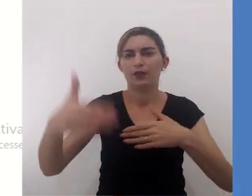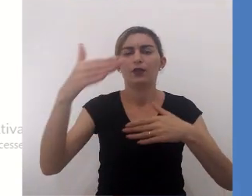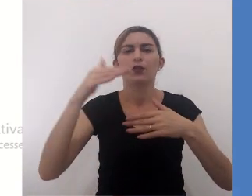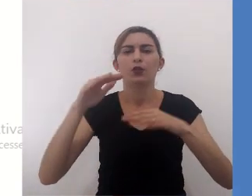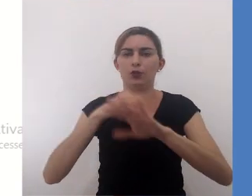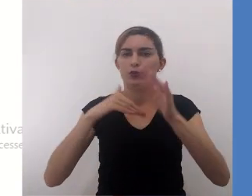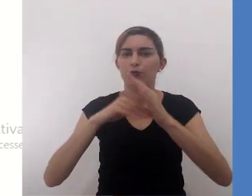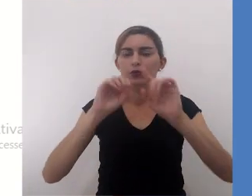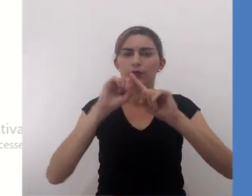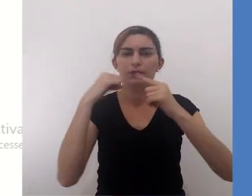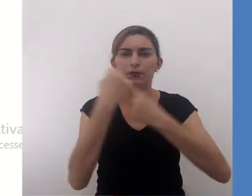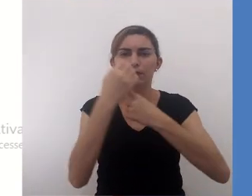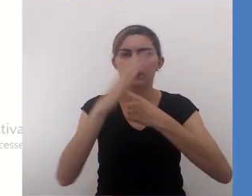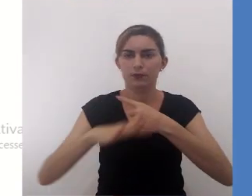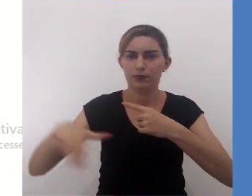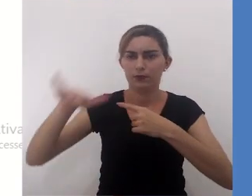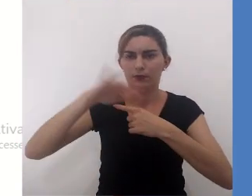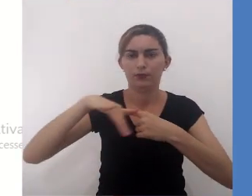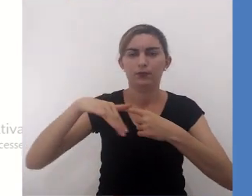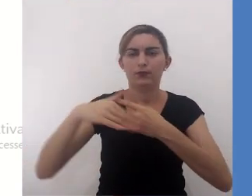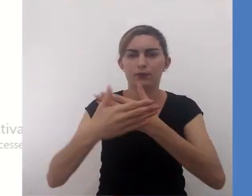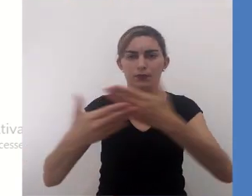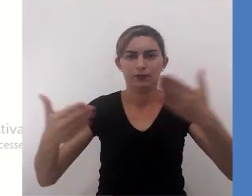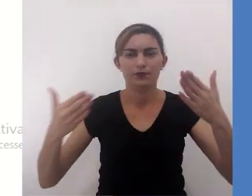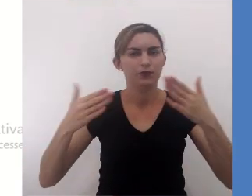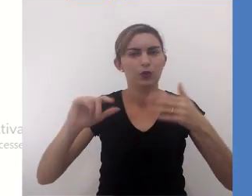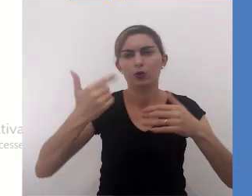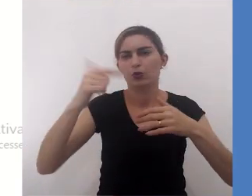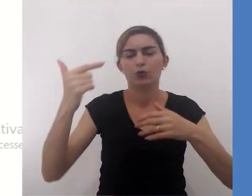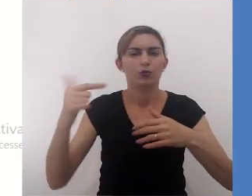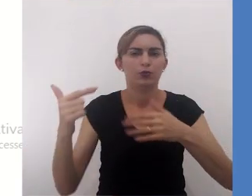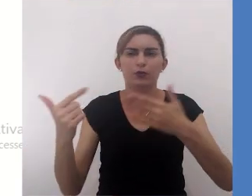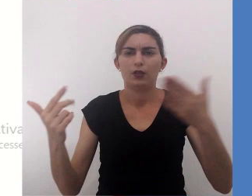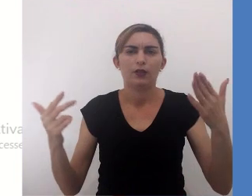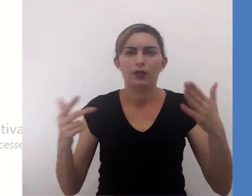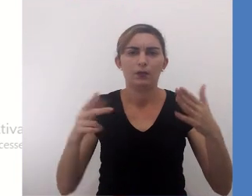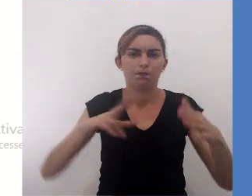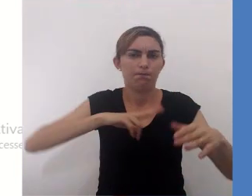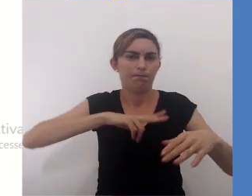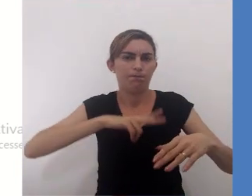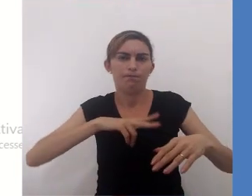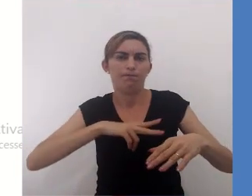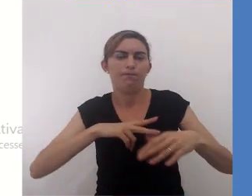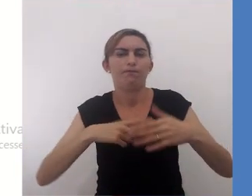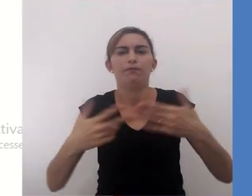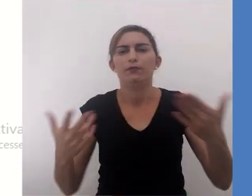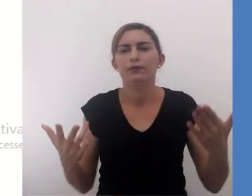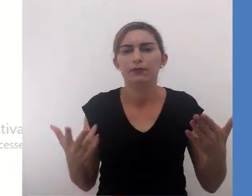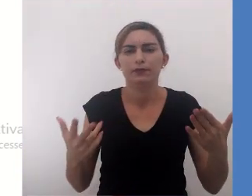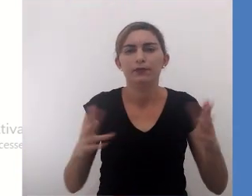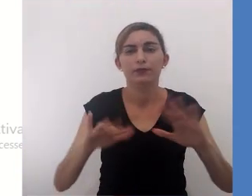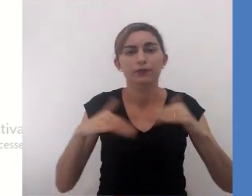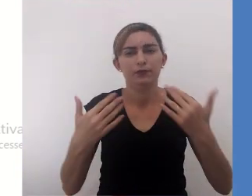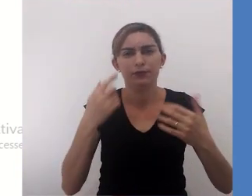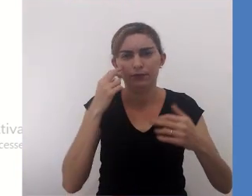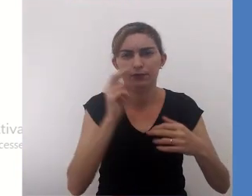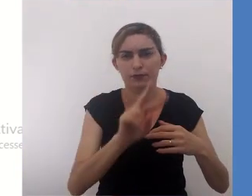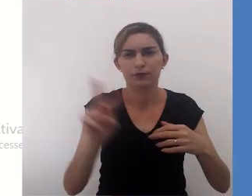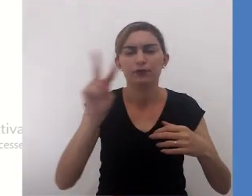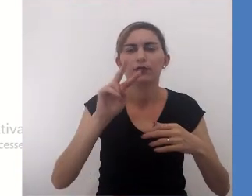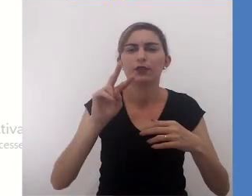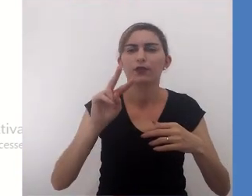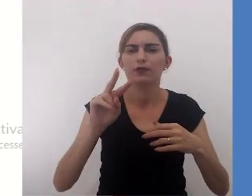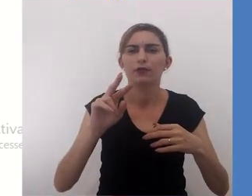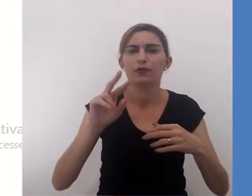toda a sociedade seguirá exemplo. Não haverá propriedade privada de defender ele, né? Então, vejamos, aí